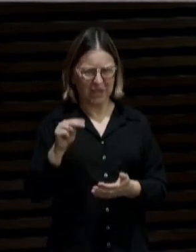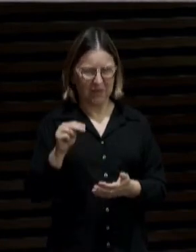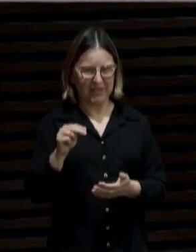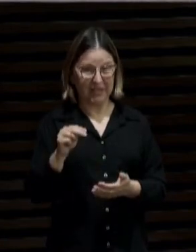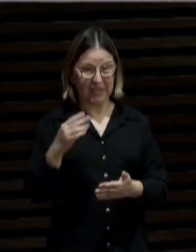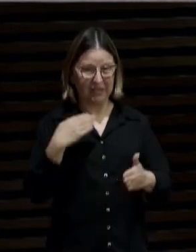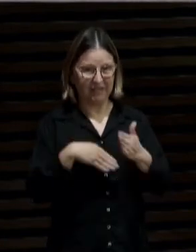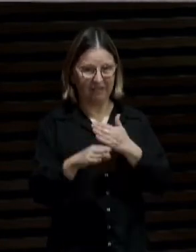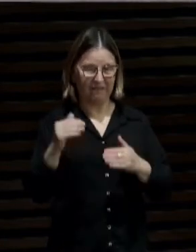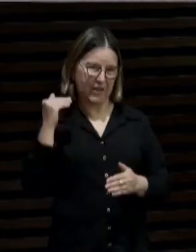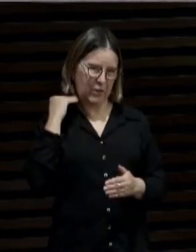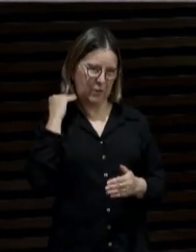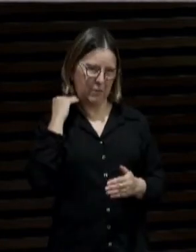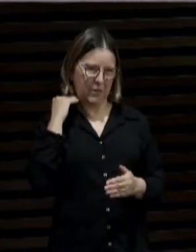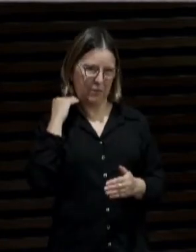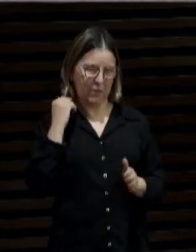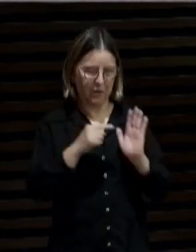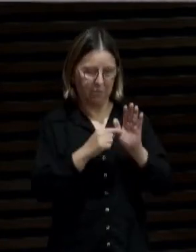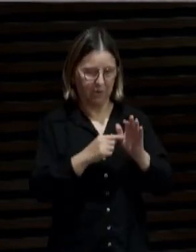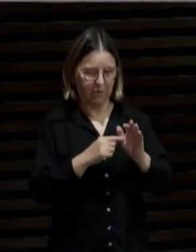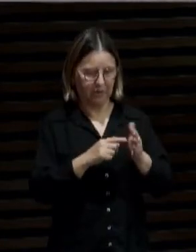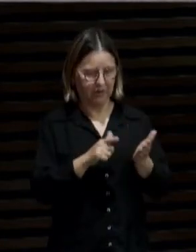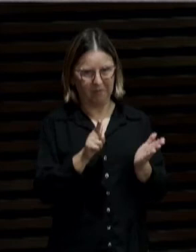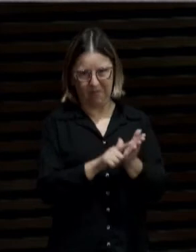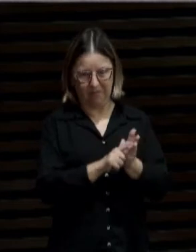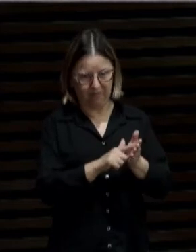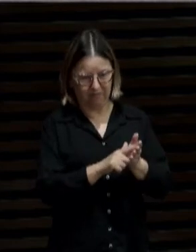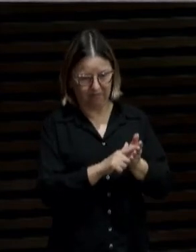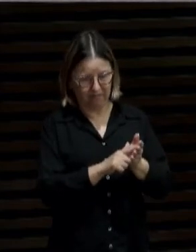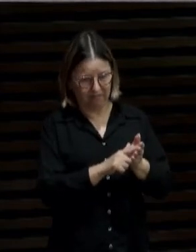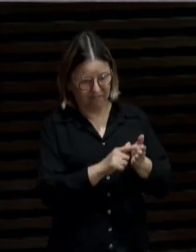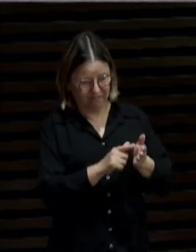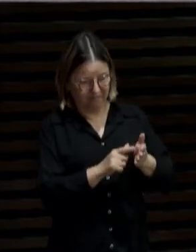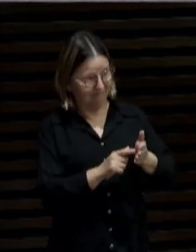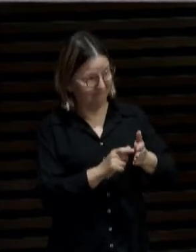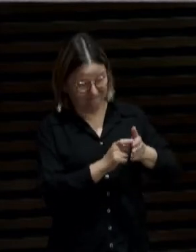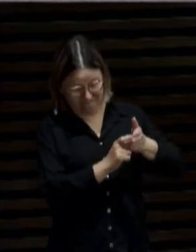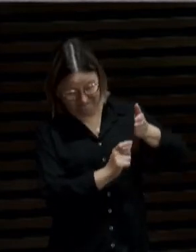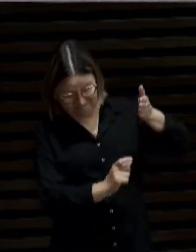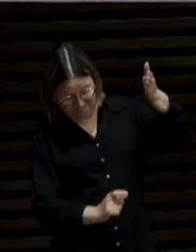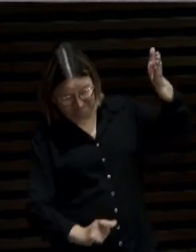estratosférico, gigante. E fala, a minha conta serve como garantia?